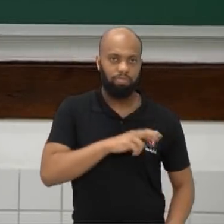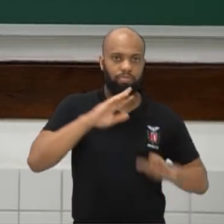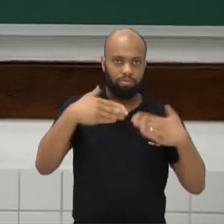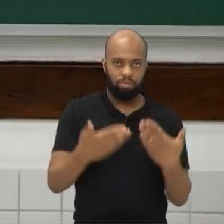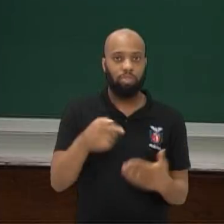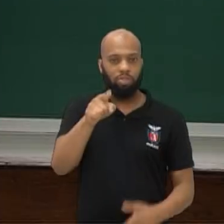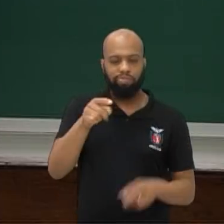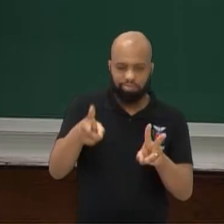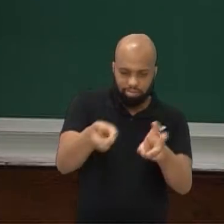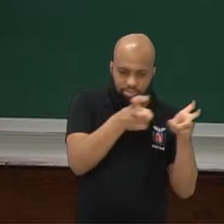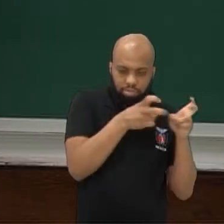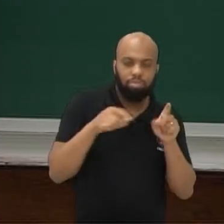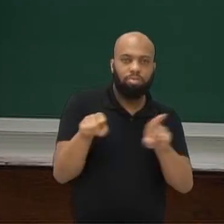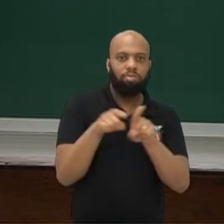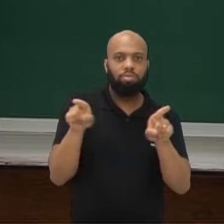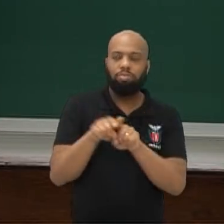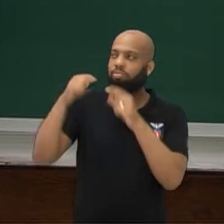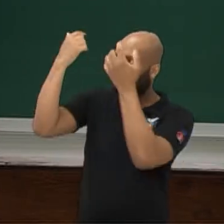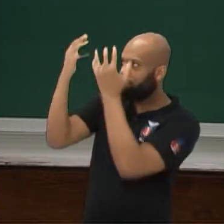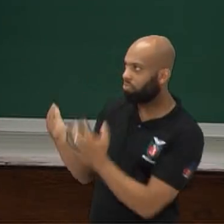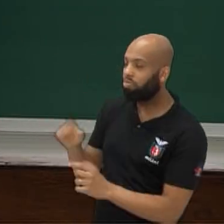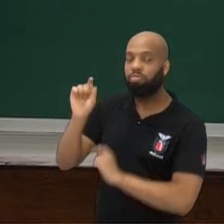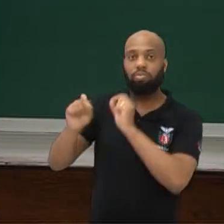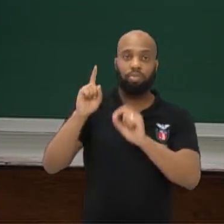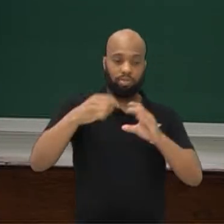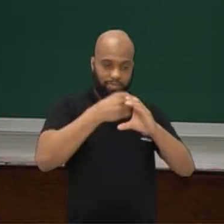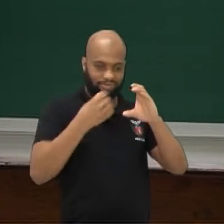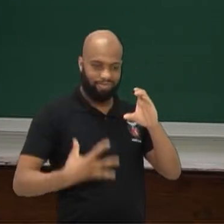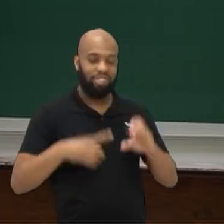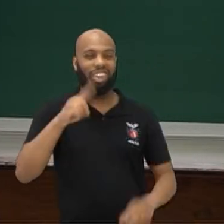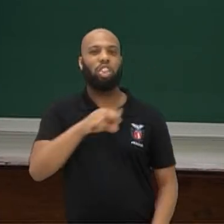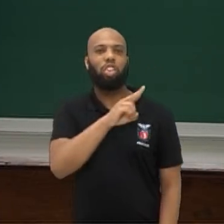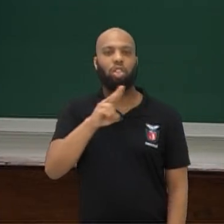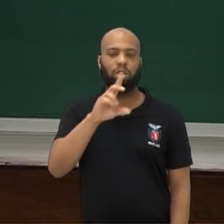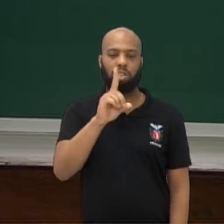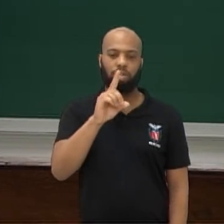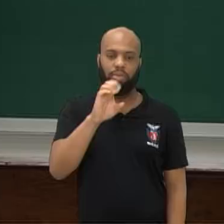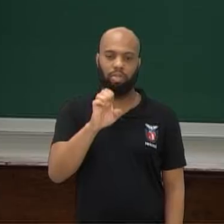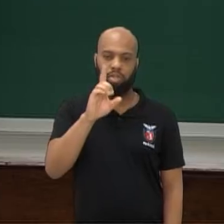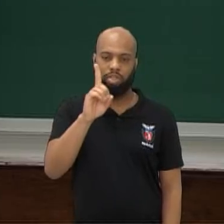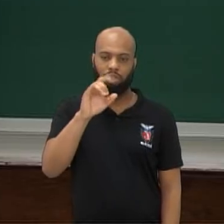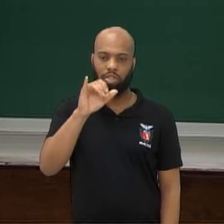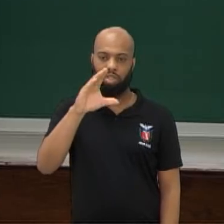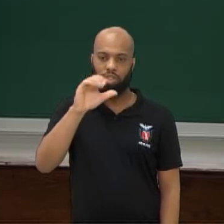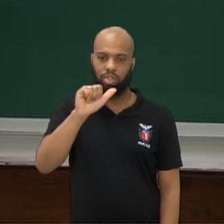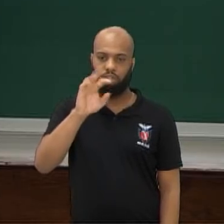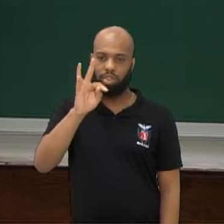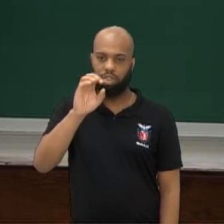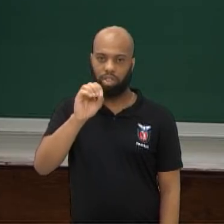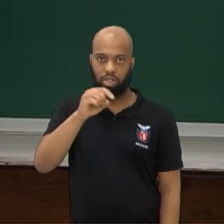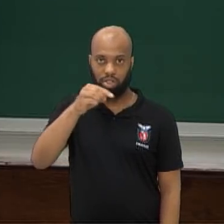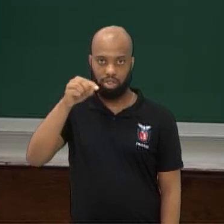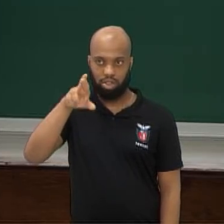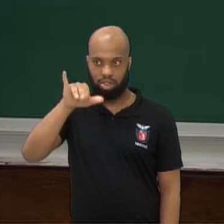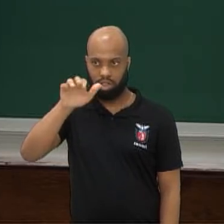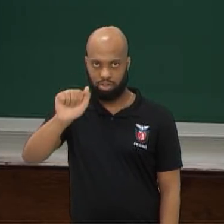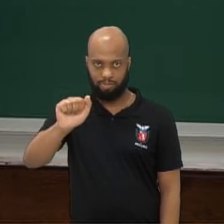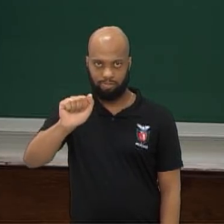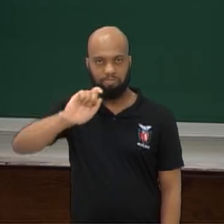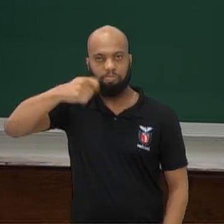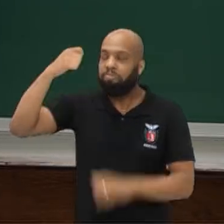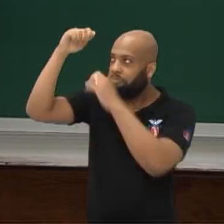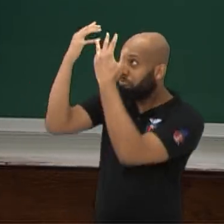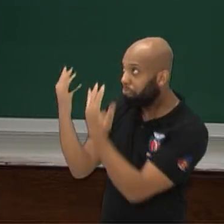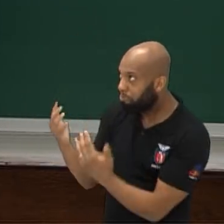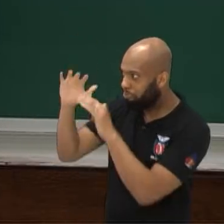já observaram que a dedicatória é uma característica da maioria dos livros, da maioria dos romances, né? Então o escritor faz